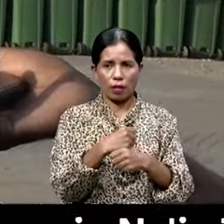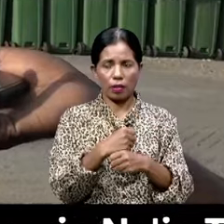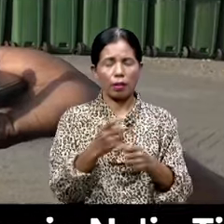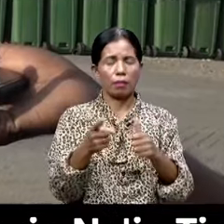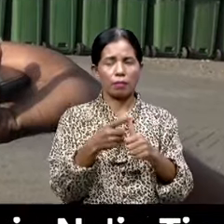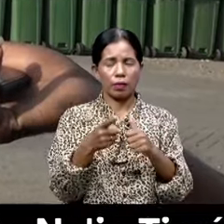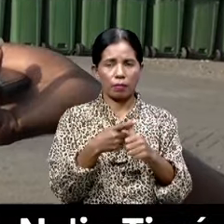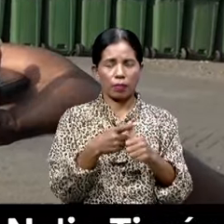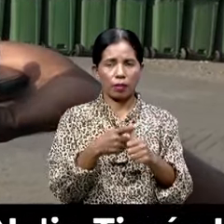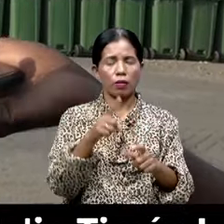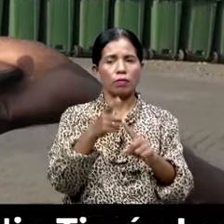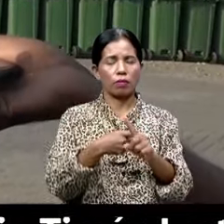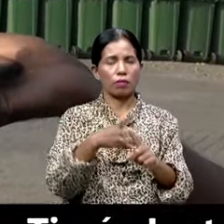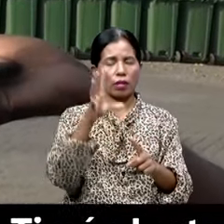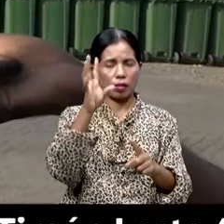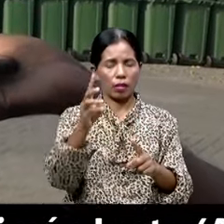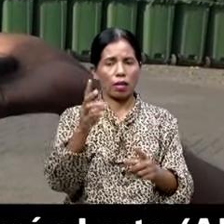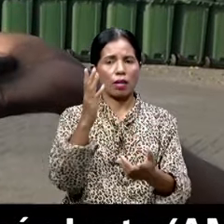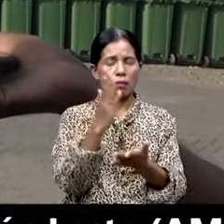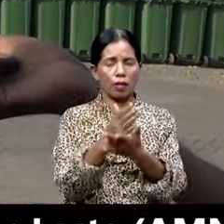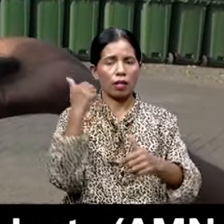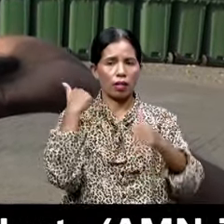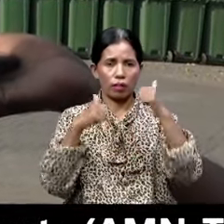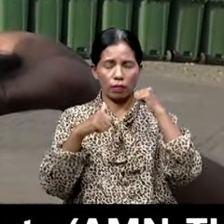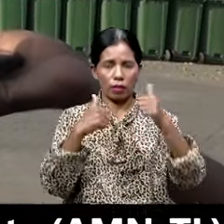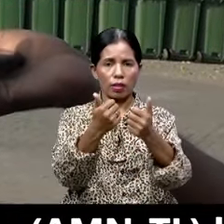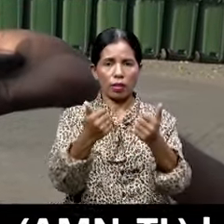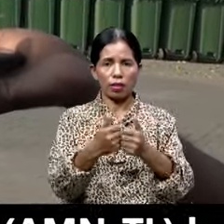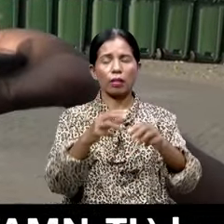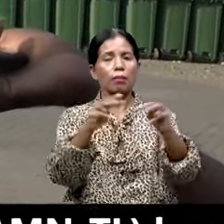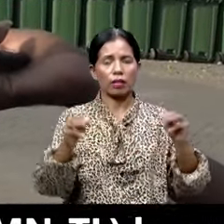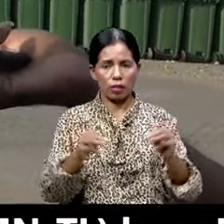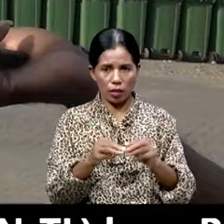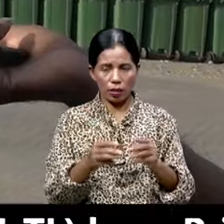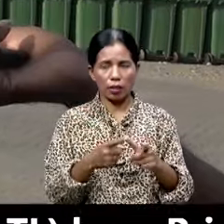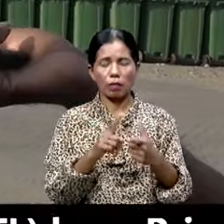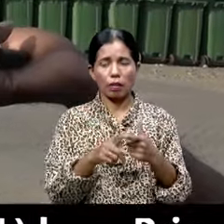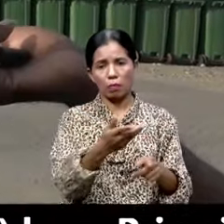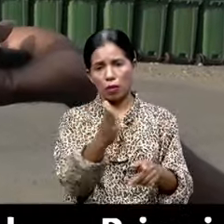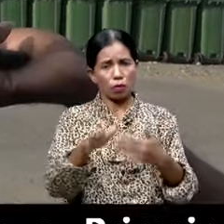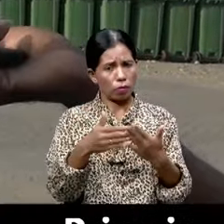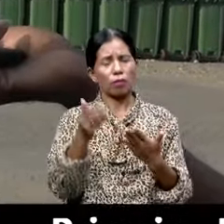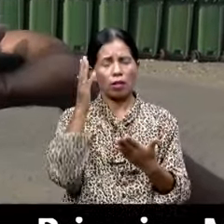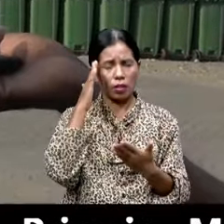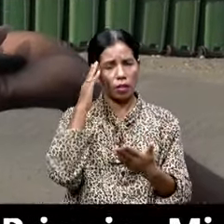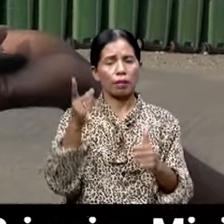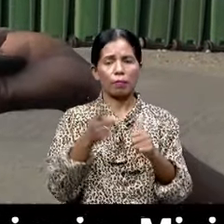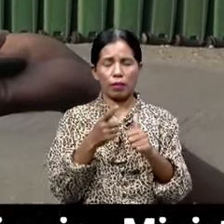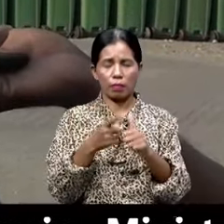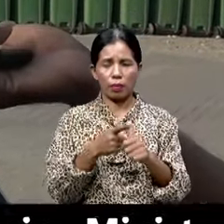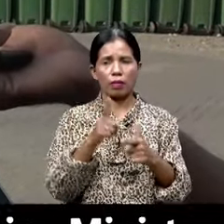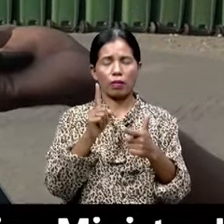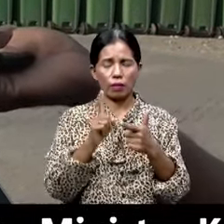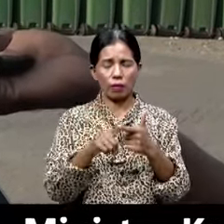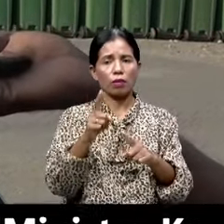fase 6 meses ba suspensão ba atividade arte marciais ira linha hoto. E muito até né que primeira fase 6 meses